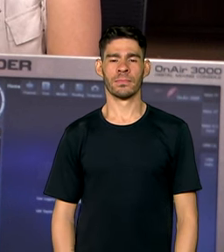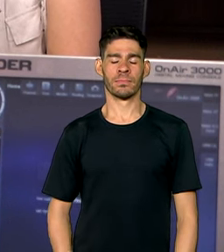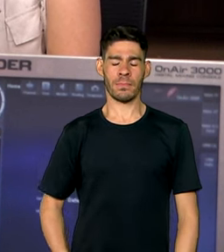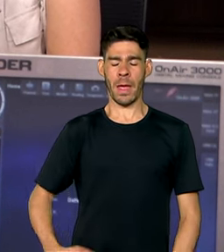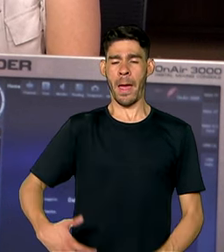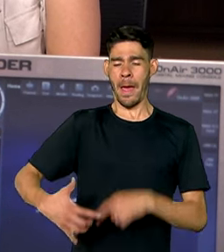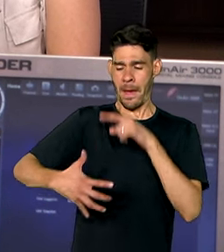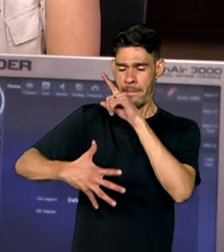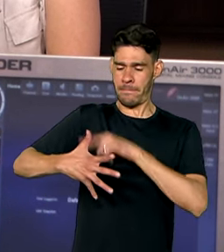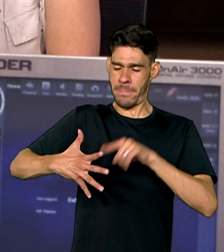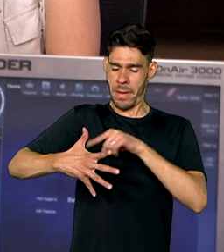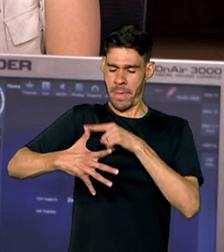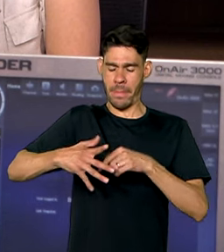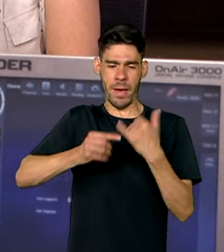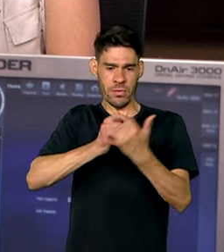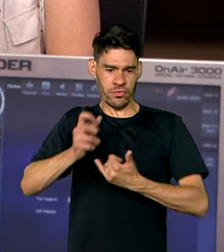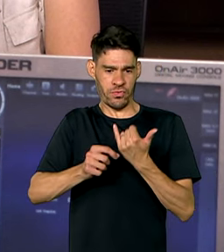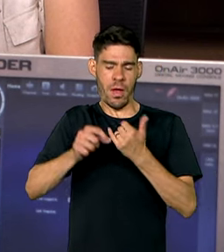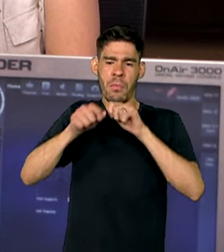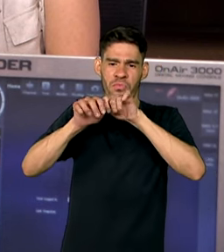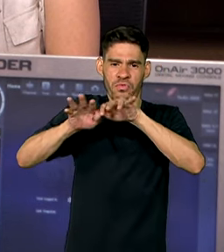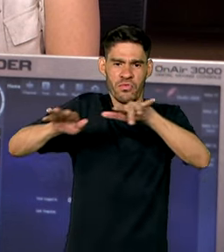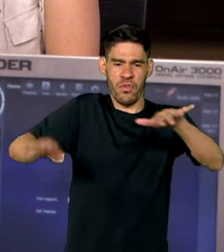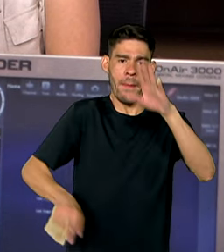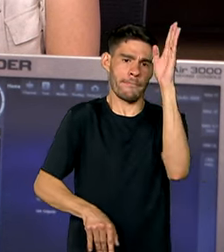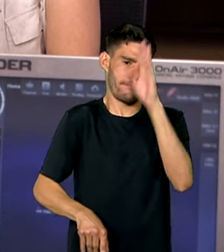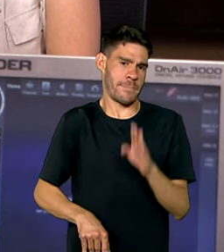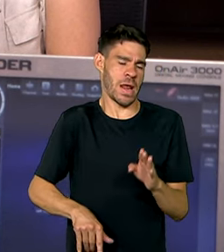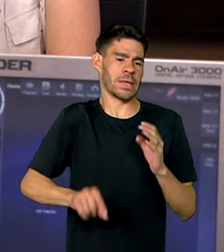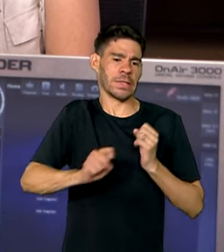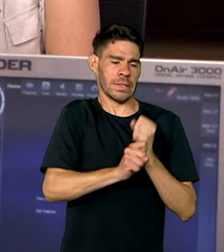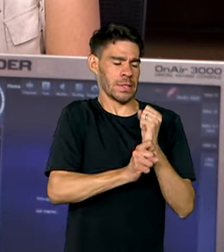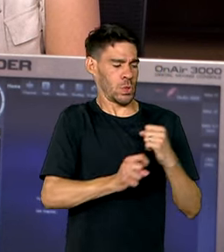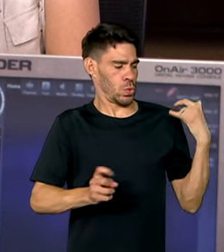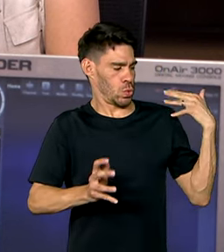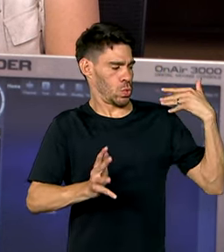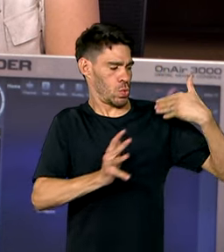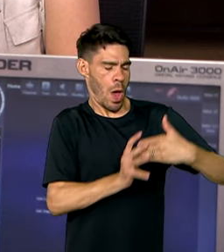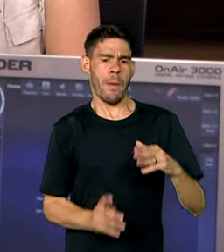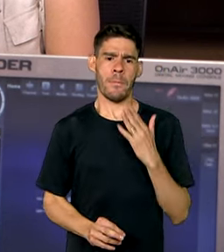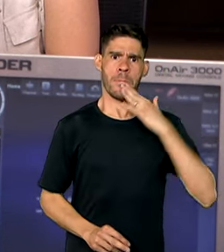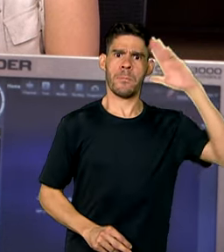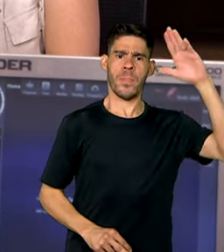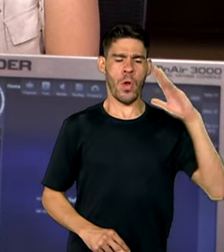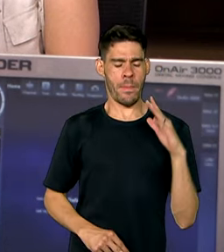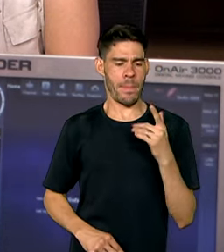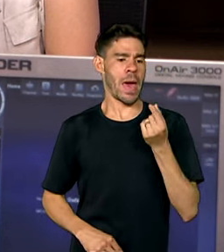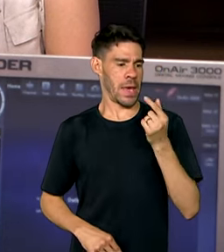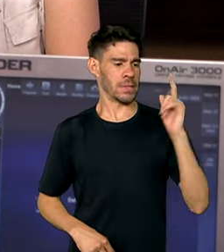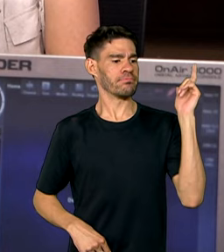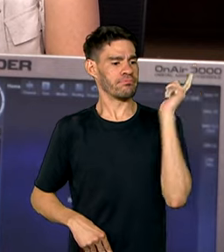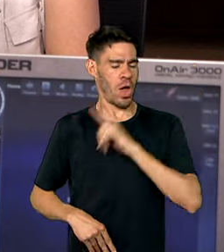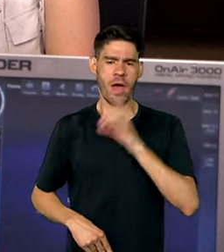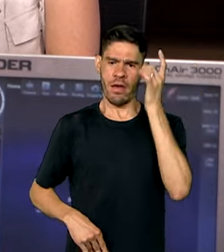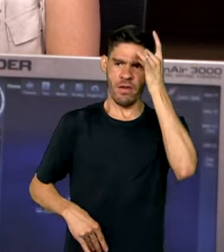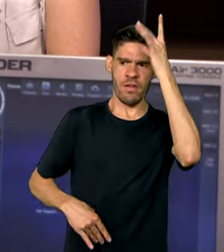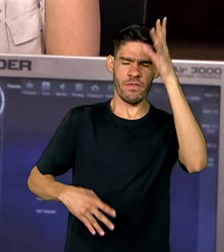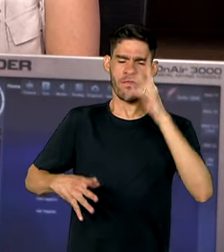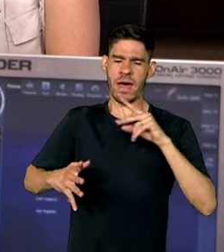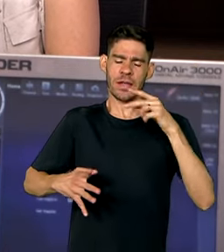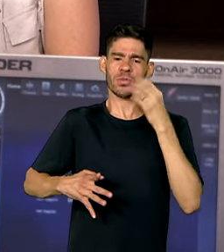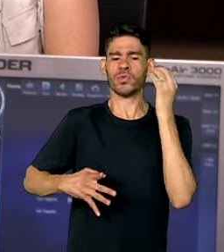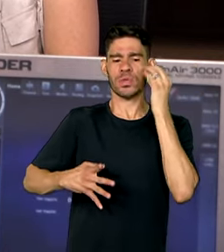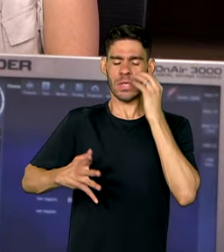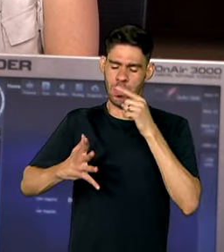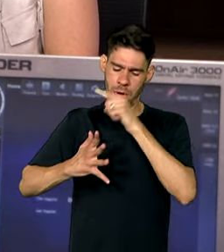As apostas e jogos online se popularizaram no Brasil nos últimos anos, com promessas de ganho em dinheiro e a facilidade de jogar pelo